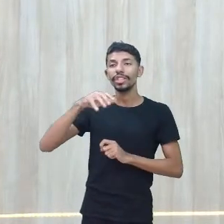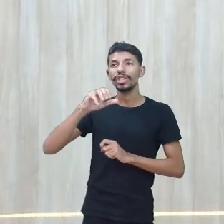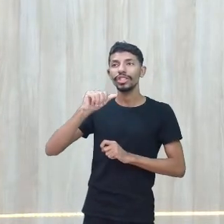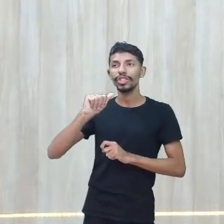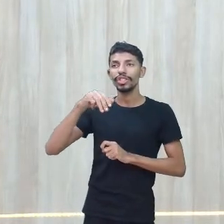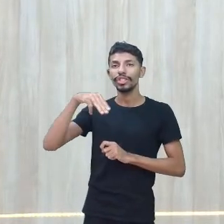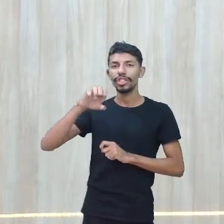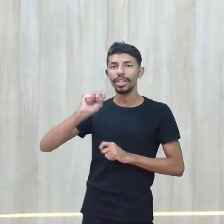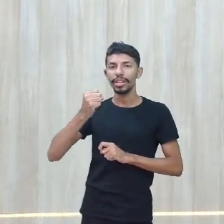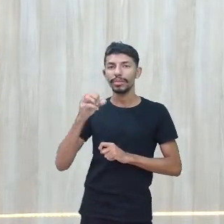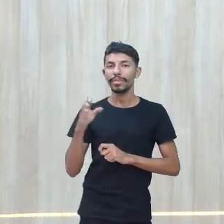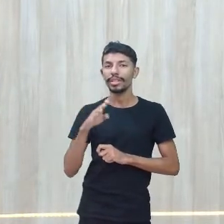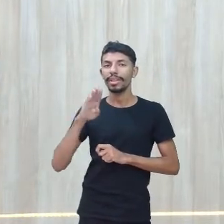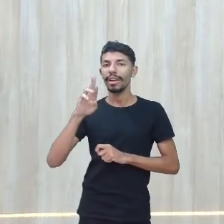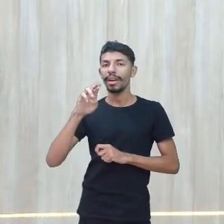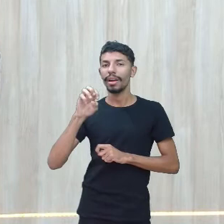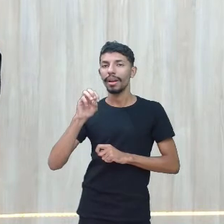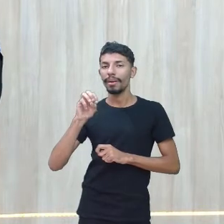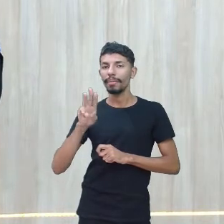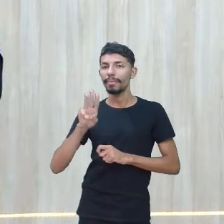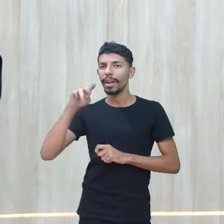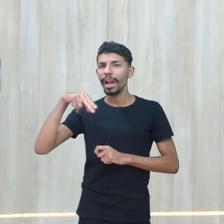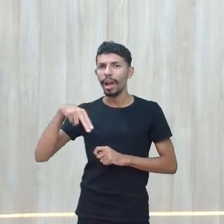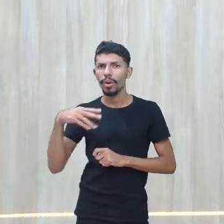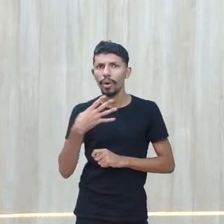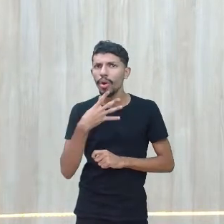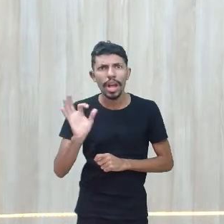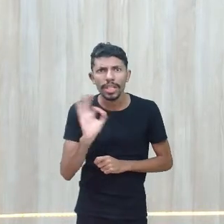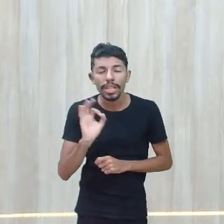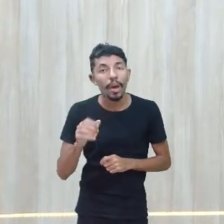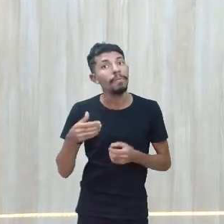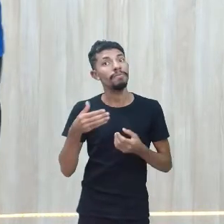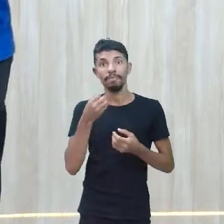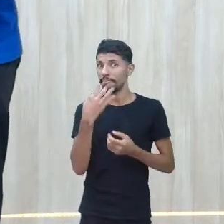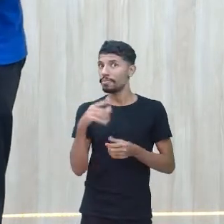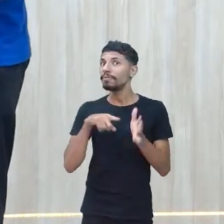lá e dê uma pesquisada. James Brown, muito bom.